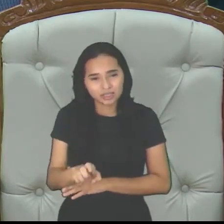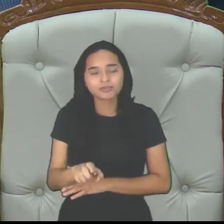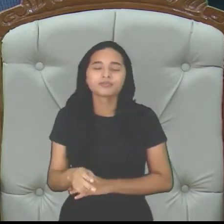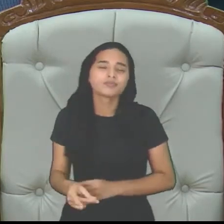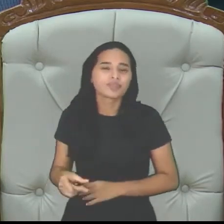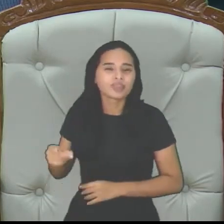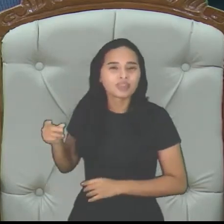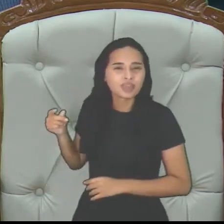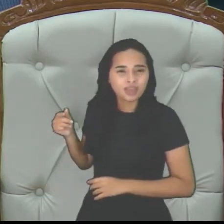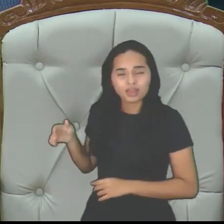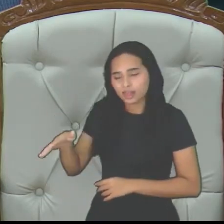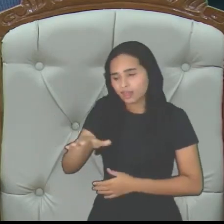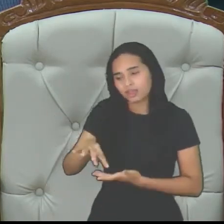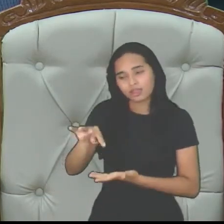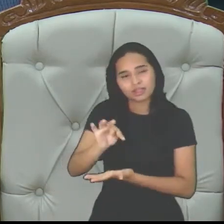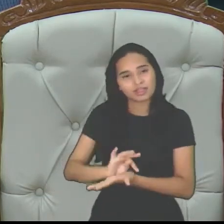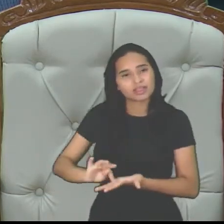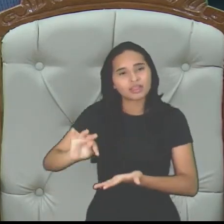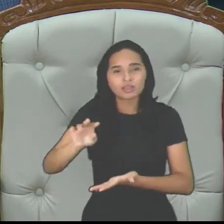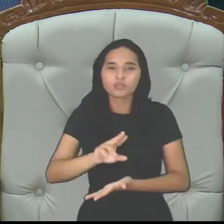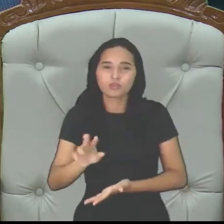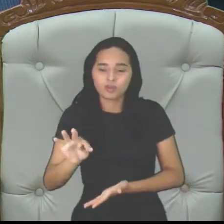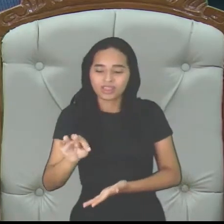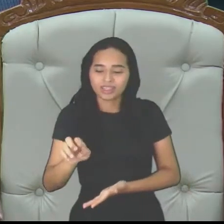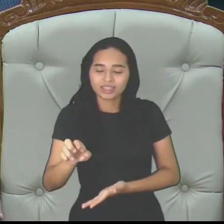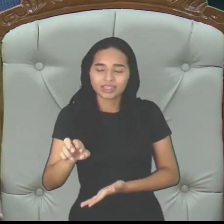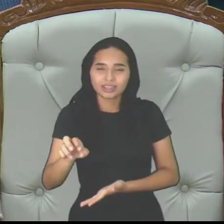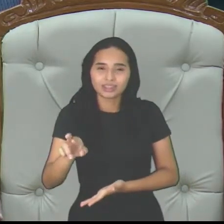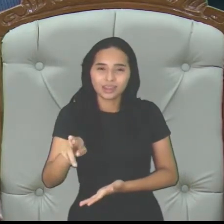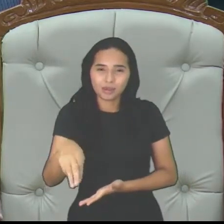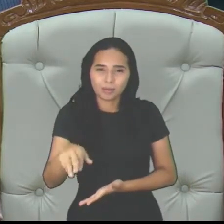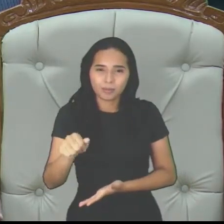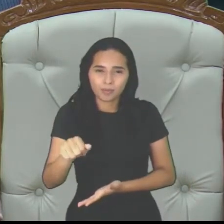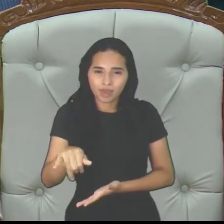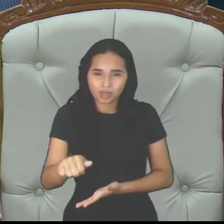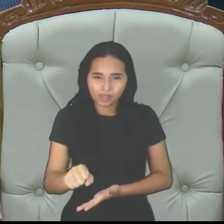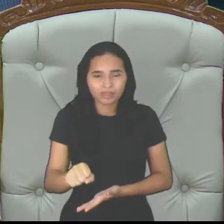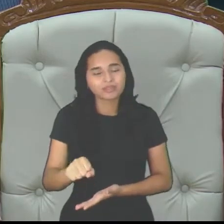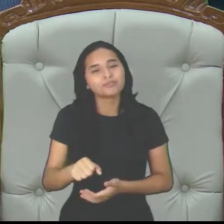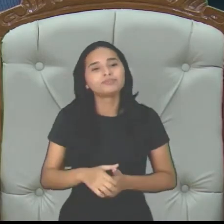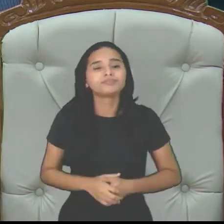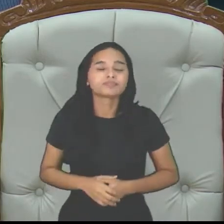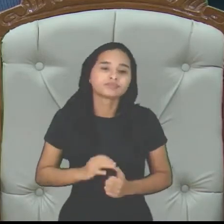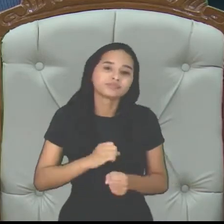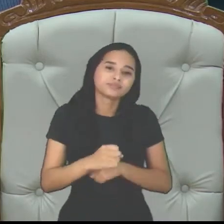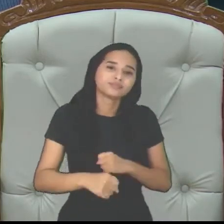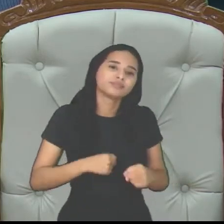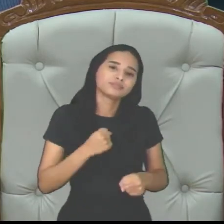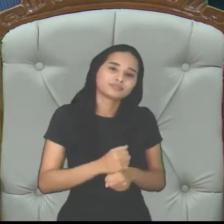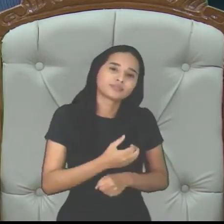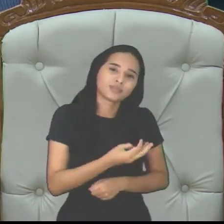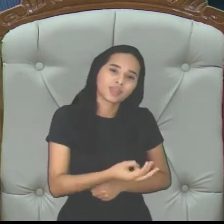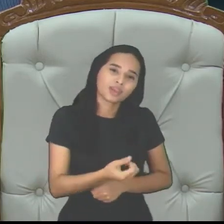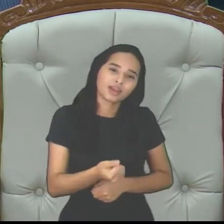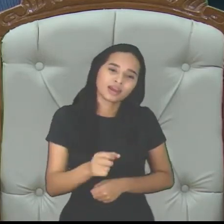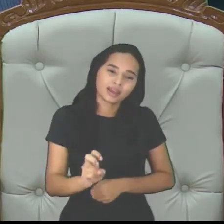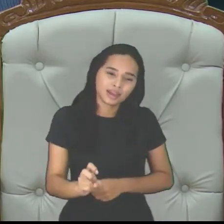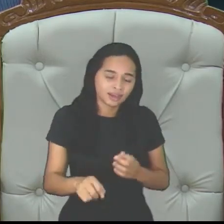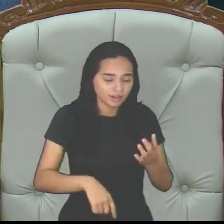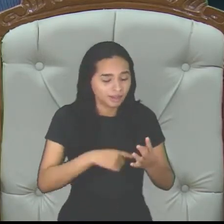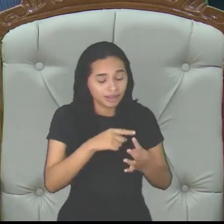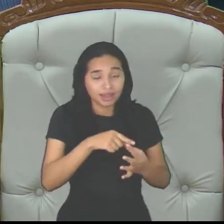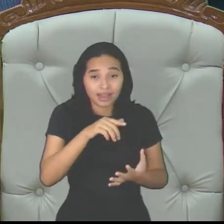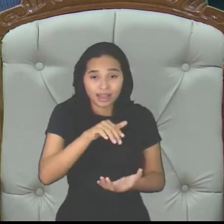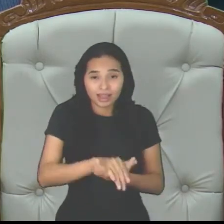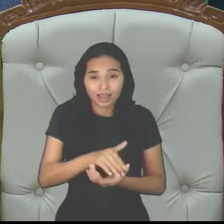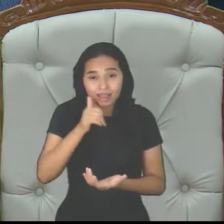era o lugar das fontes de água, muitas fontes de água. Em 315, ele casa-se com a